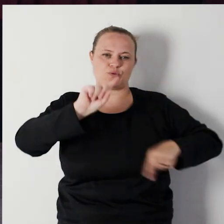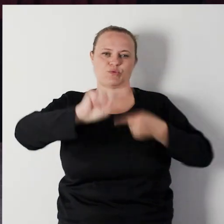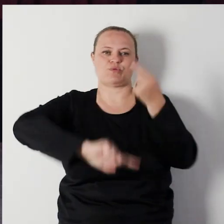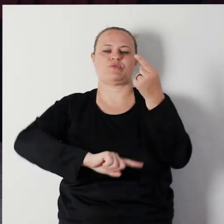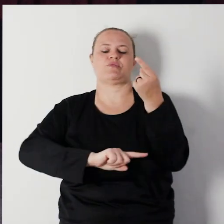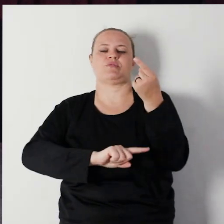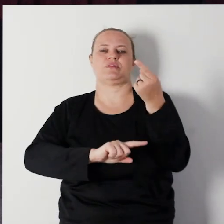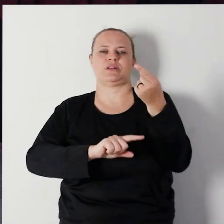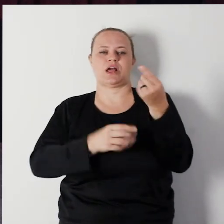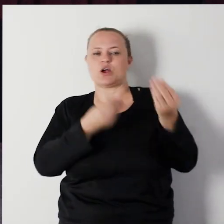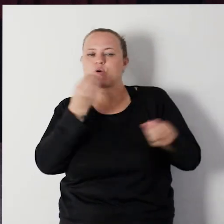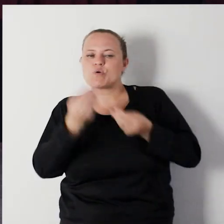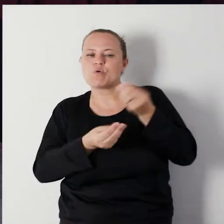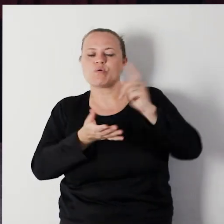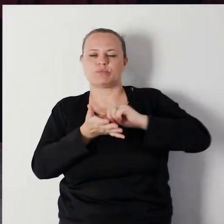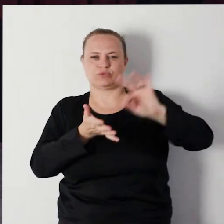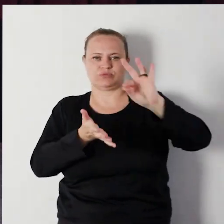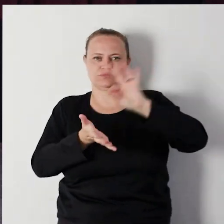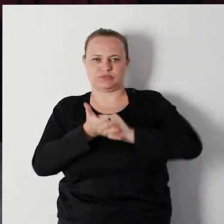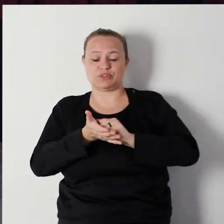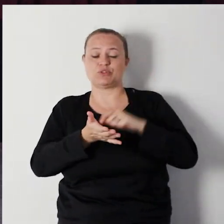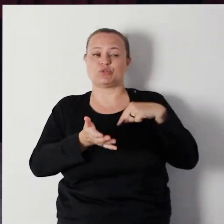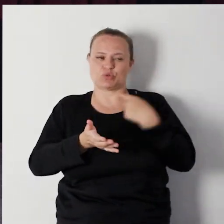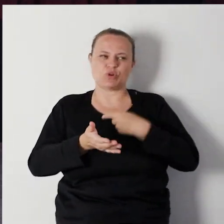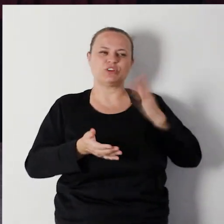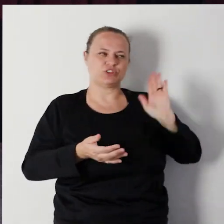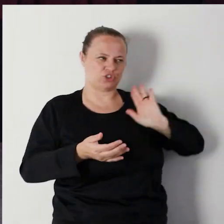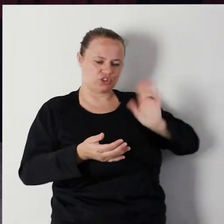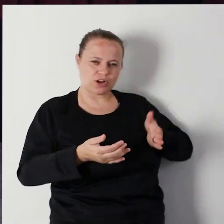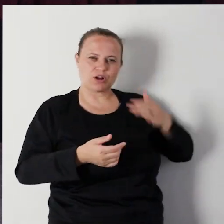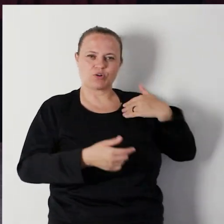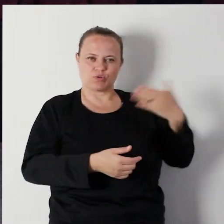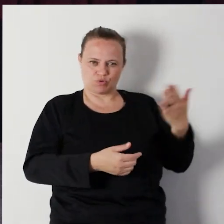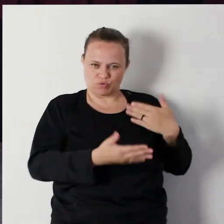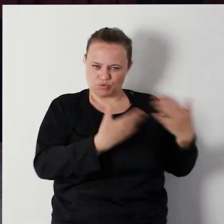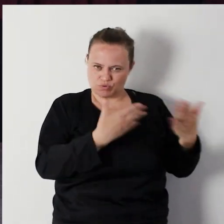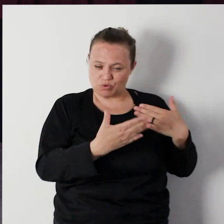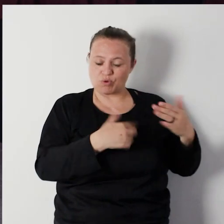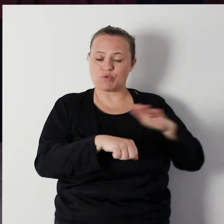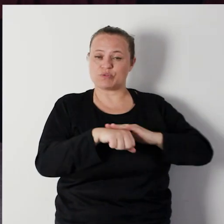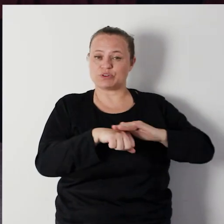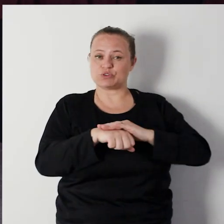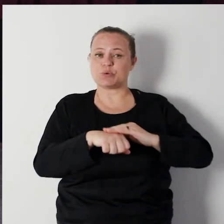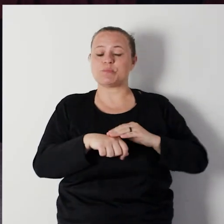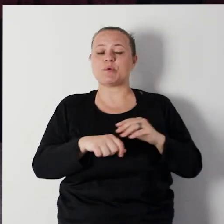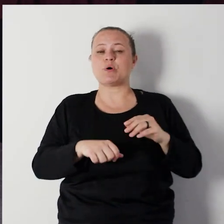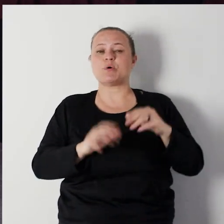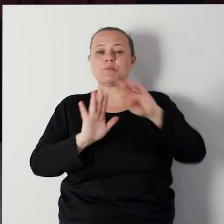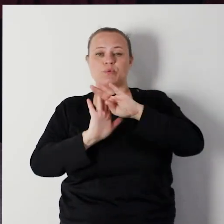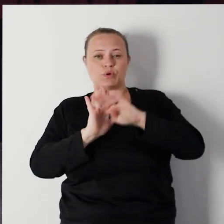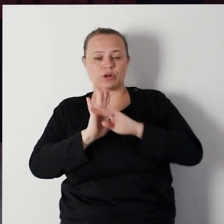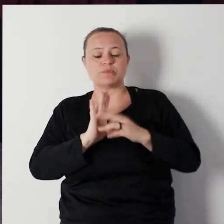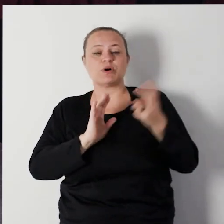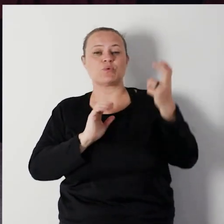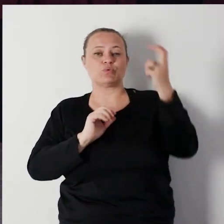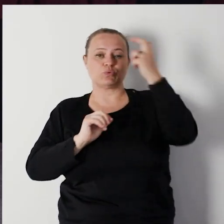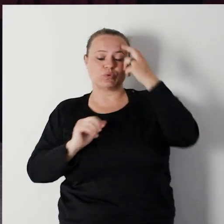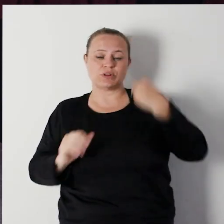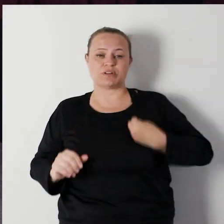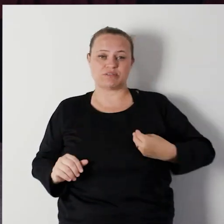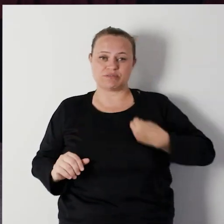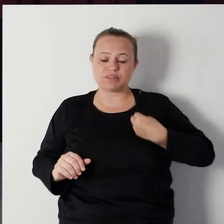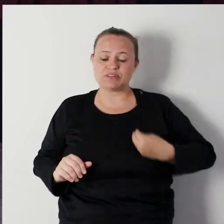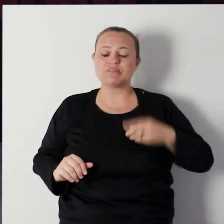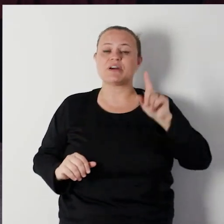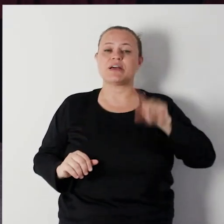necessidade de aprimorar os mecanismos. E aí, o que a gente tinha conversado em outro momento, o programa Cultura Viva, né, que